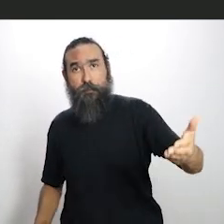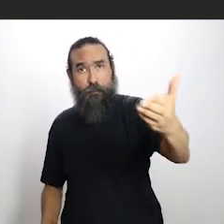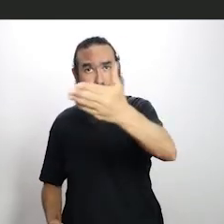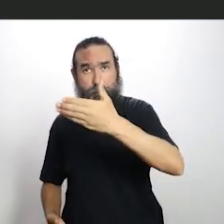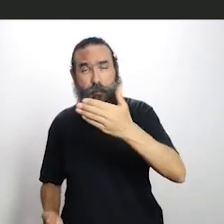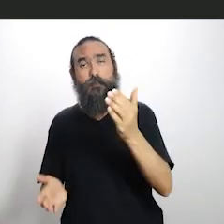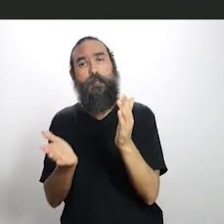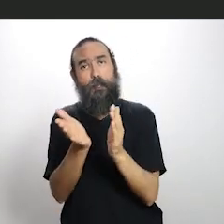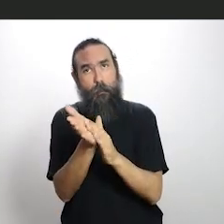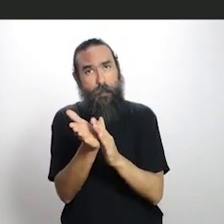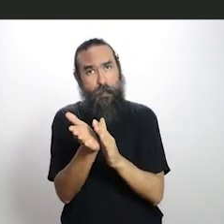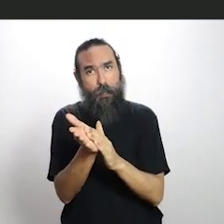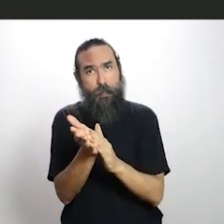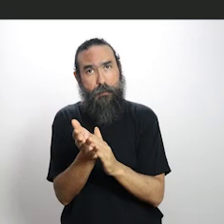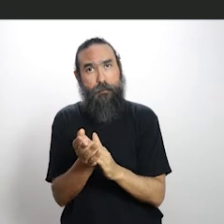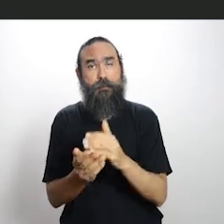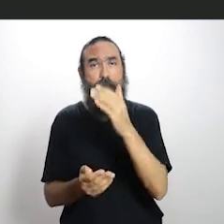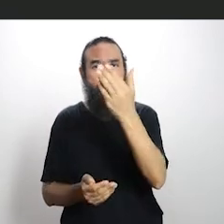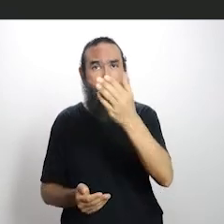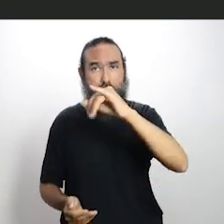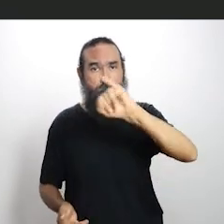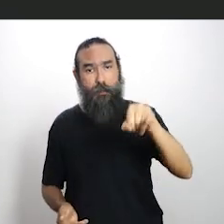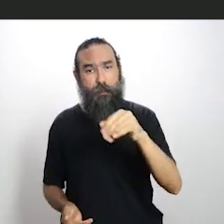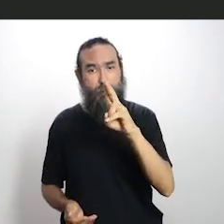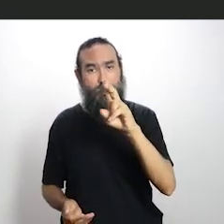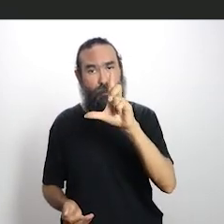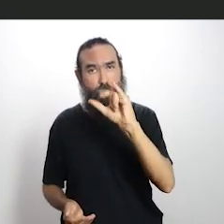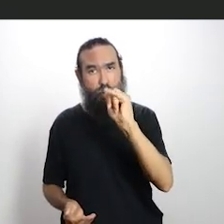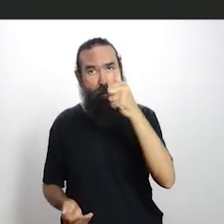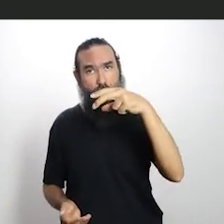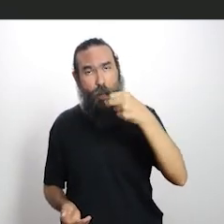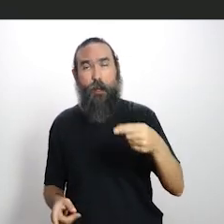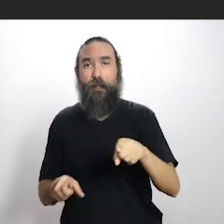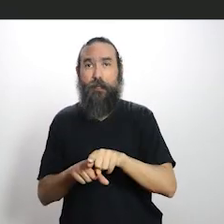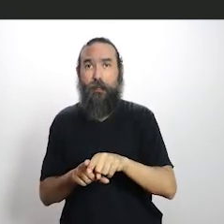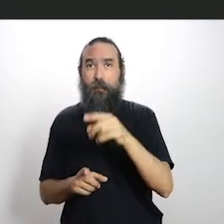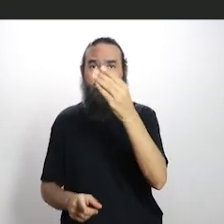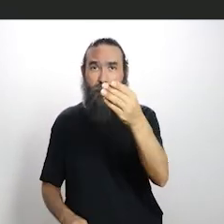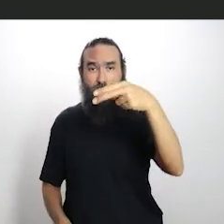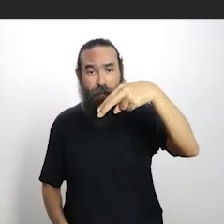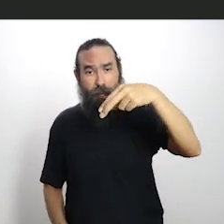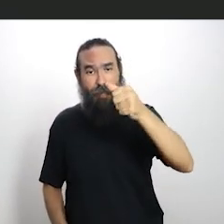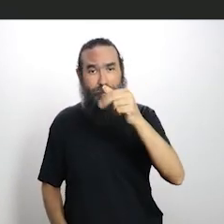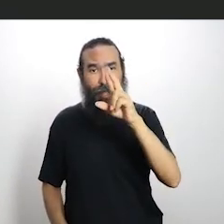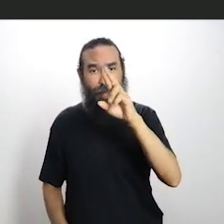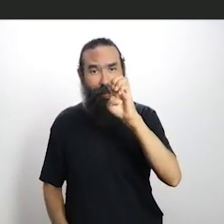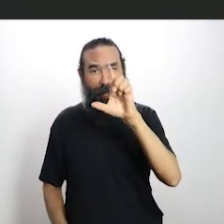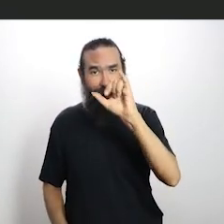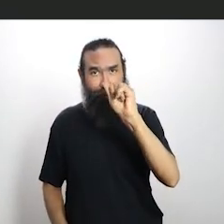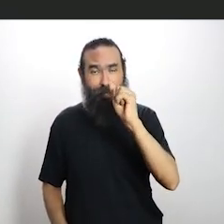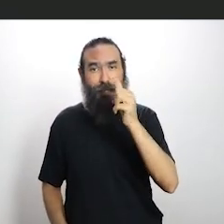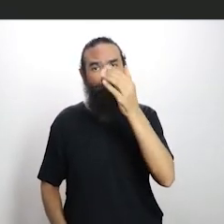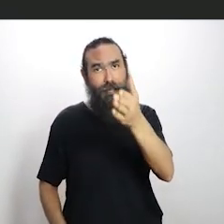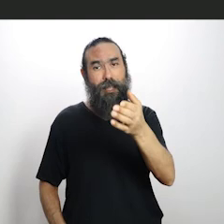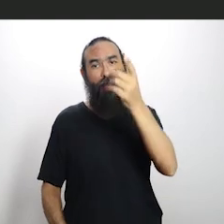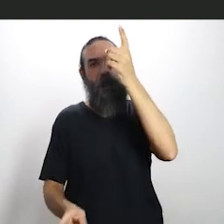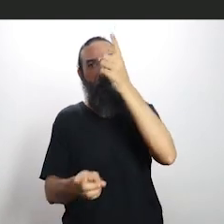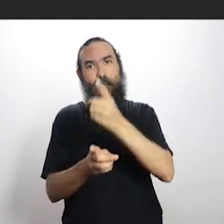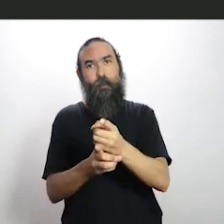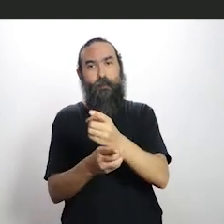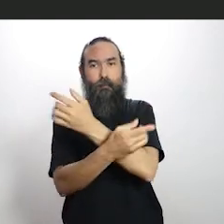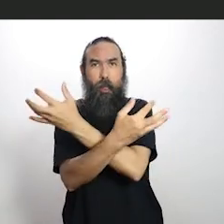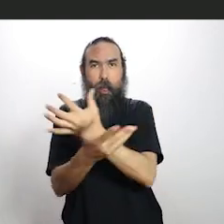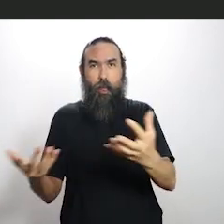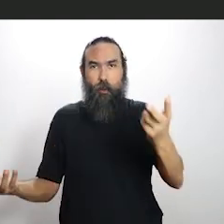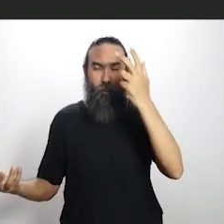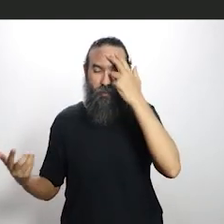que a gente vai fazer sempre você que fez esse convite antecipado a gente reserva a agenda e para que a gente possa estar sempre presente